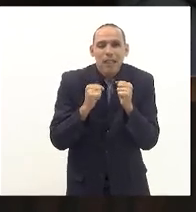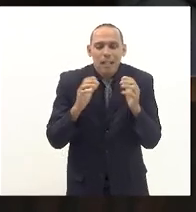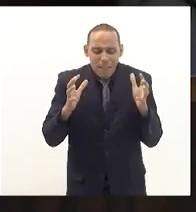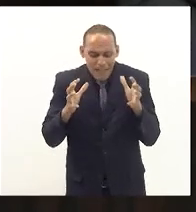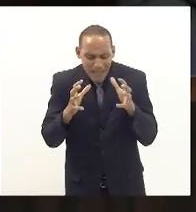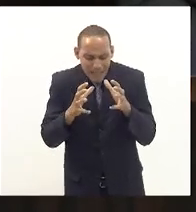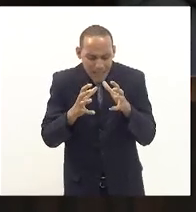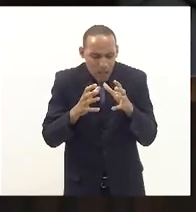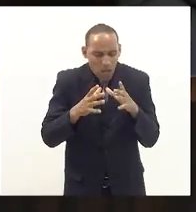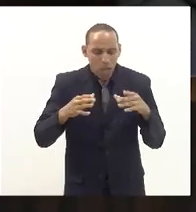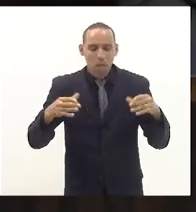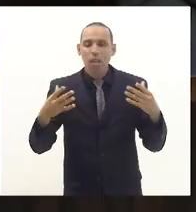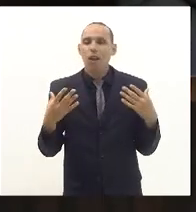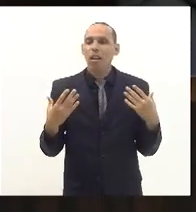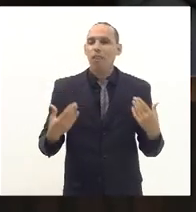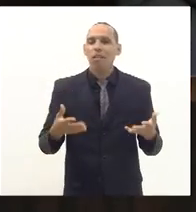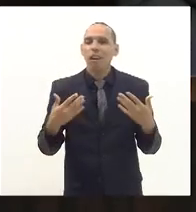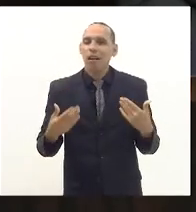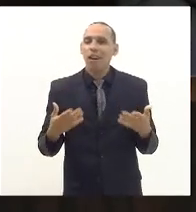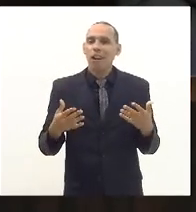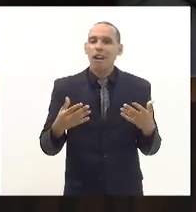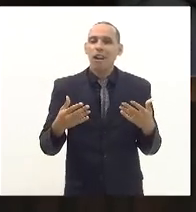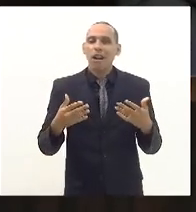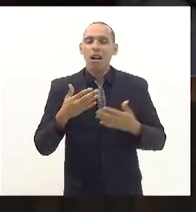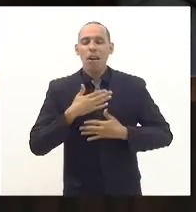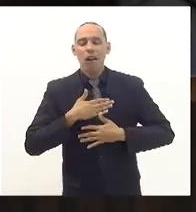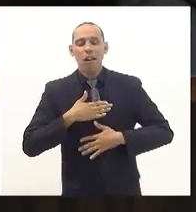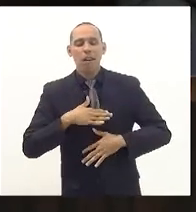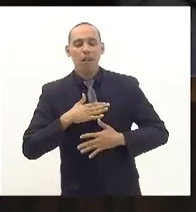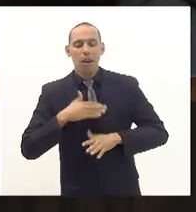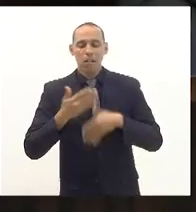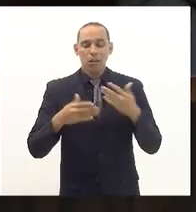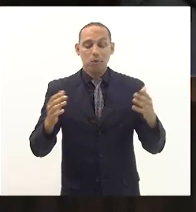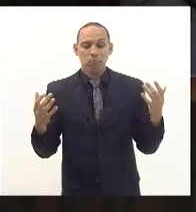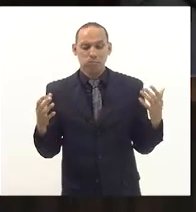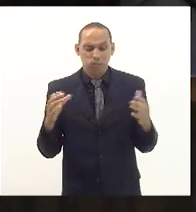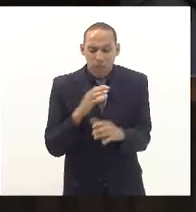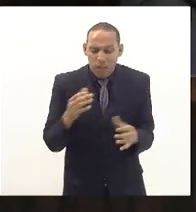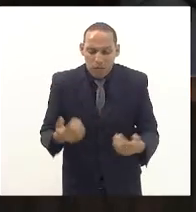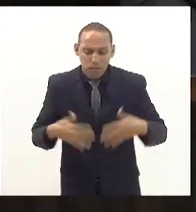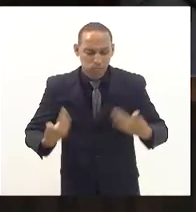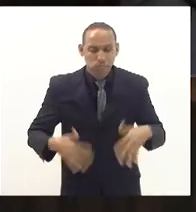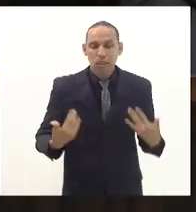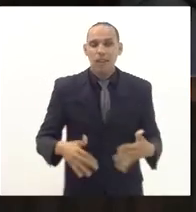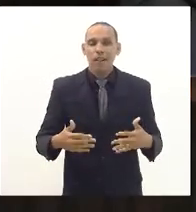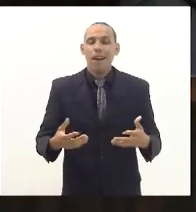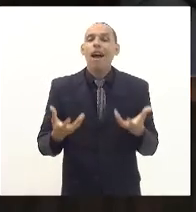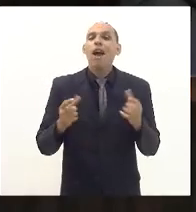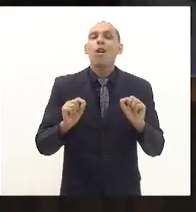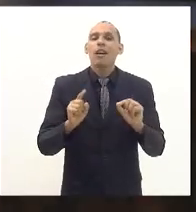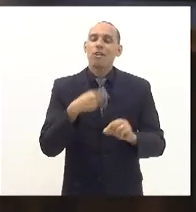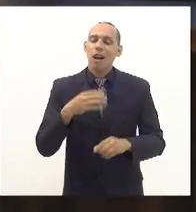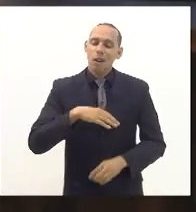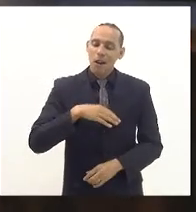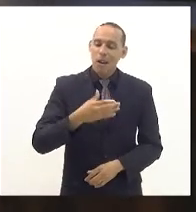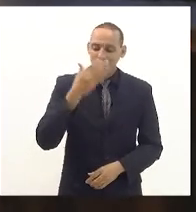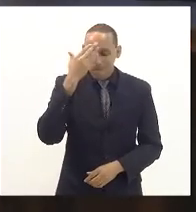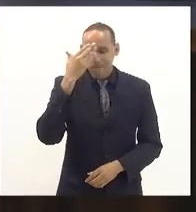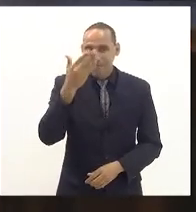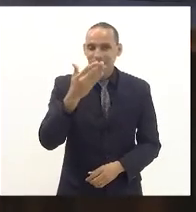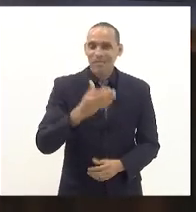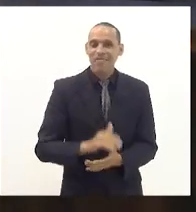e daí afrouxa sossega e depois desinquieta o que ela quer da gente é coragem Muito